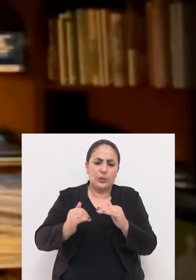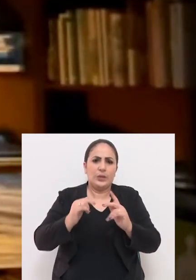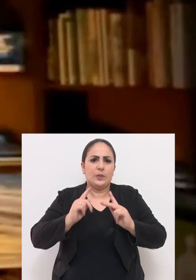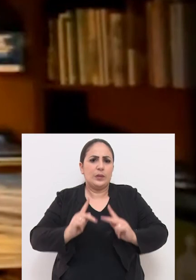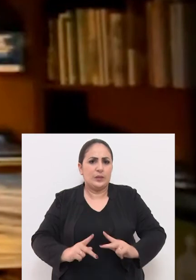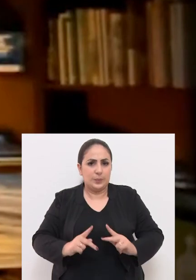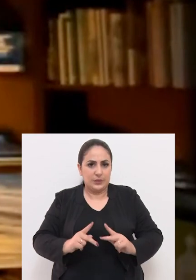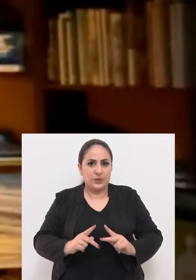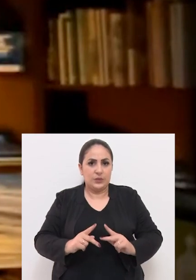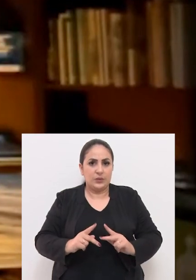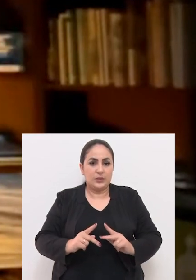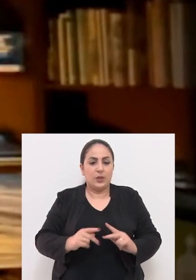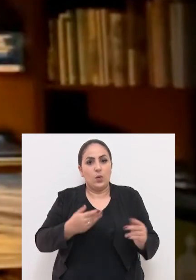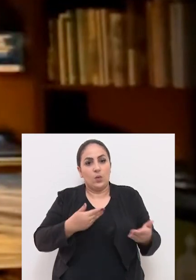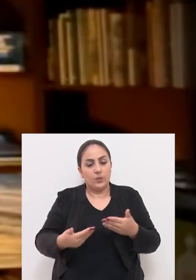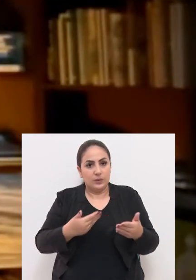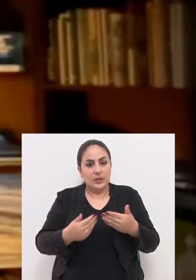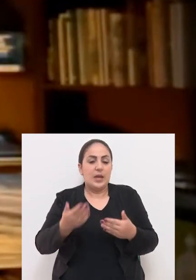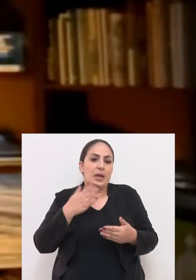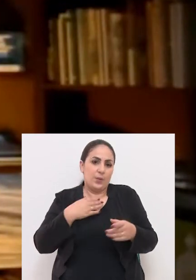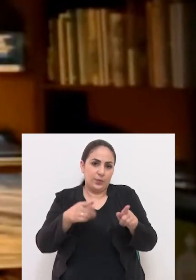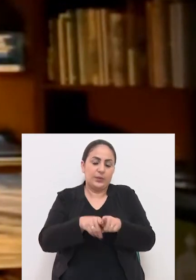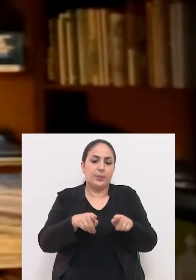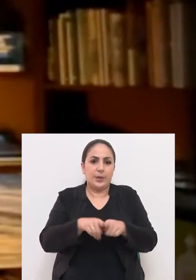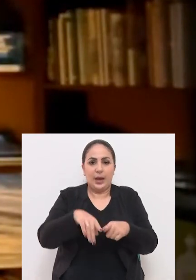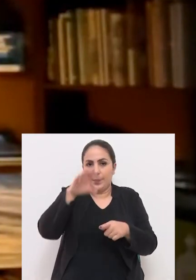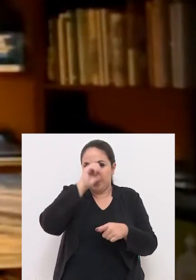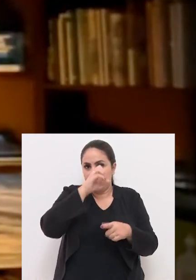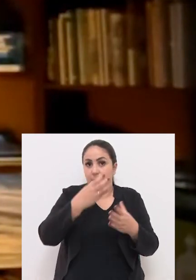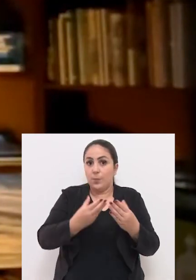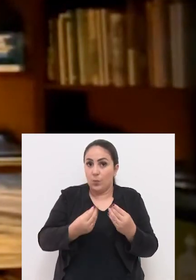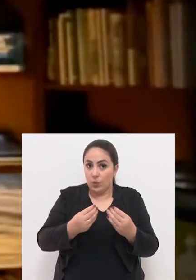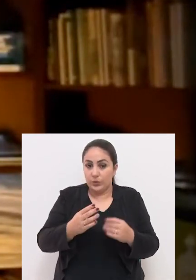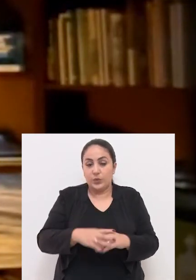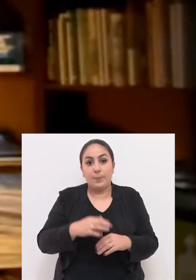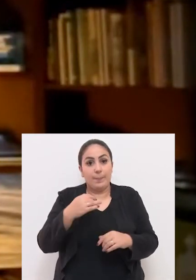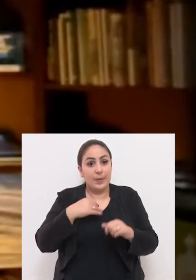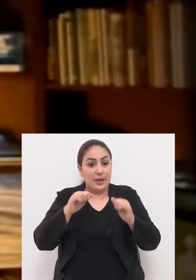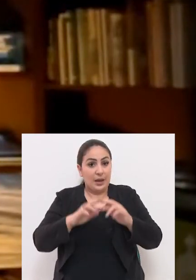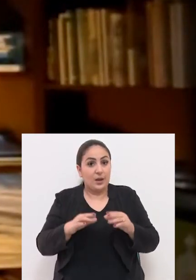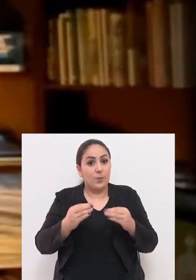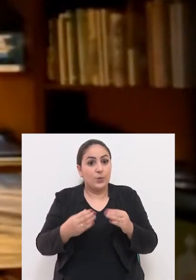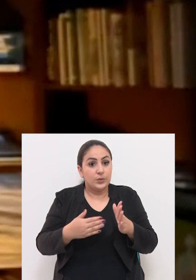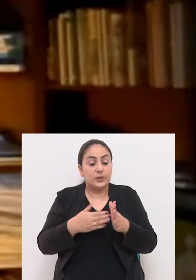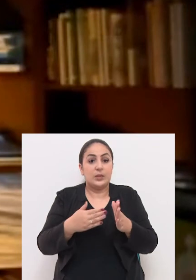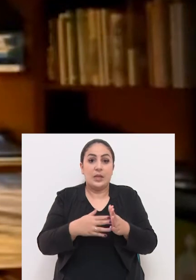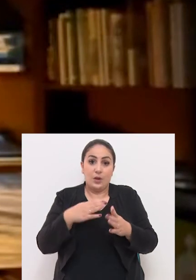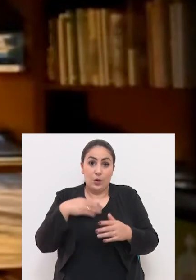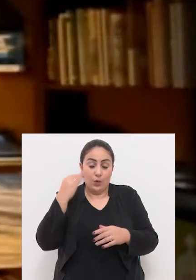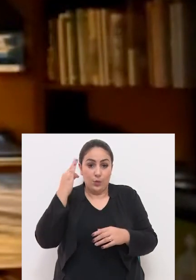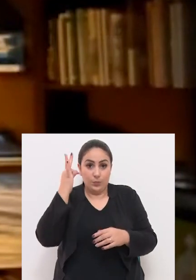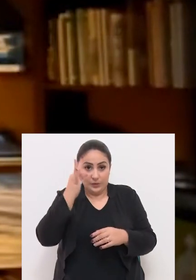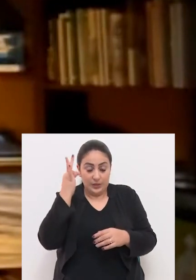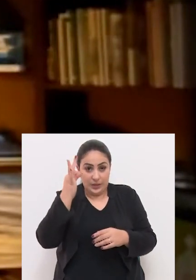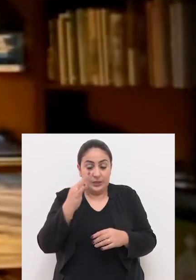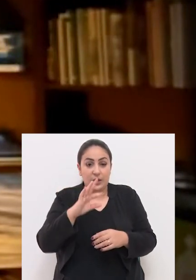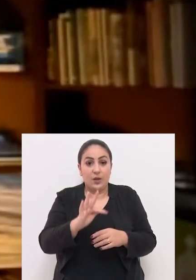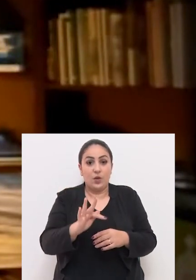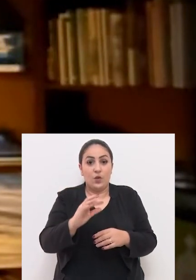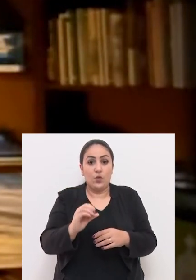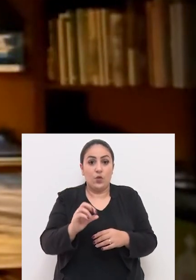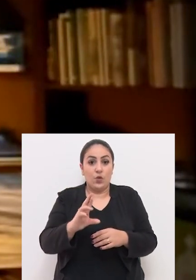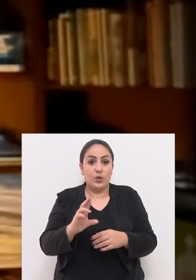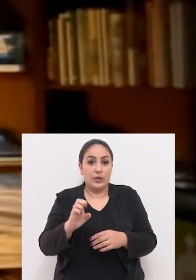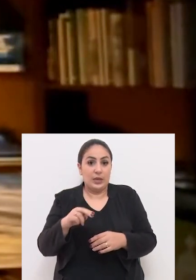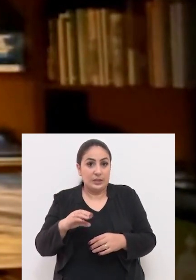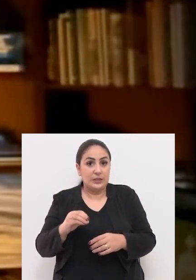nível das pessoas convidadas, eu também aprenderei muito. Porque minha área é muito restrita, eu sou psiquiatra forense, é